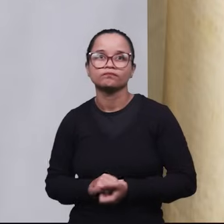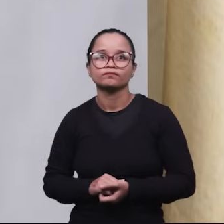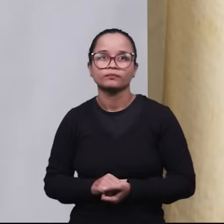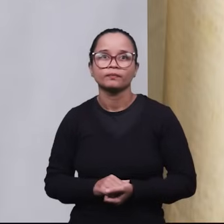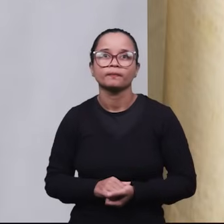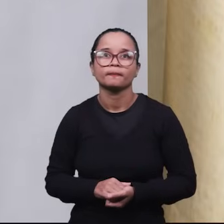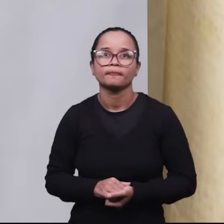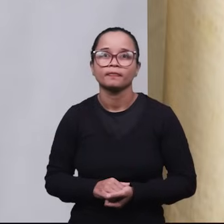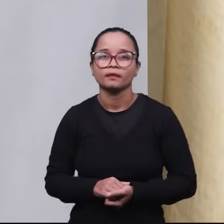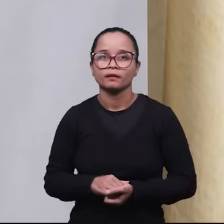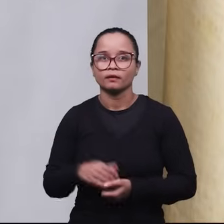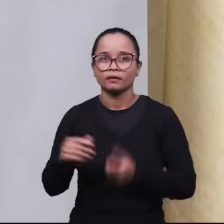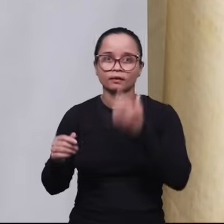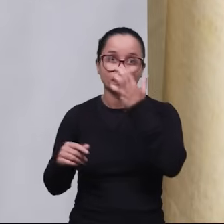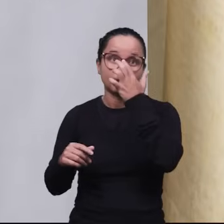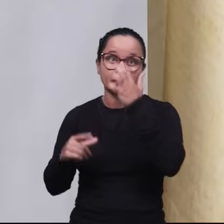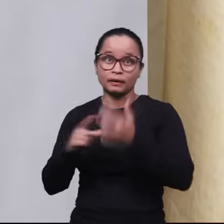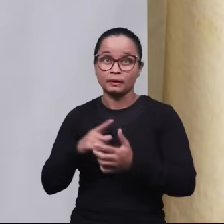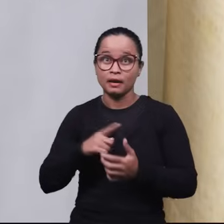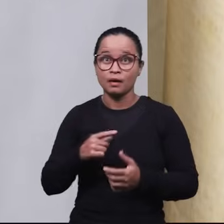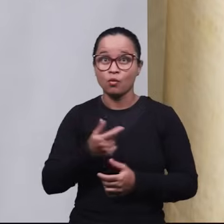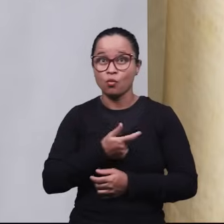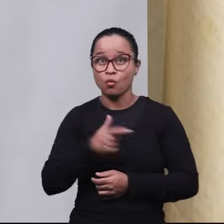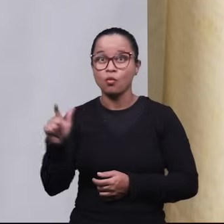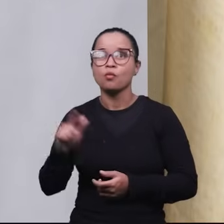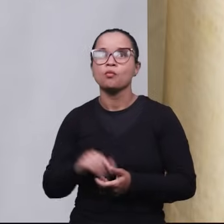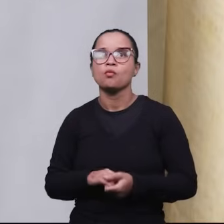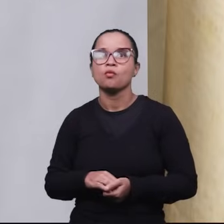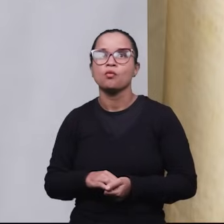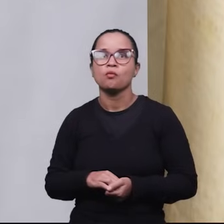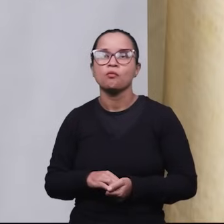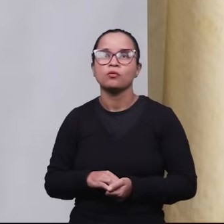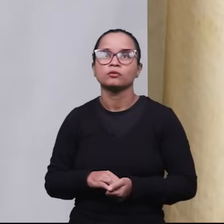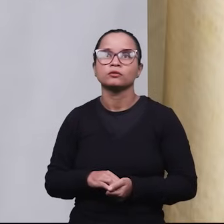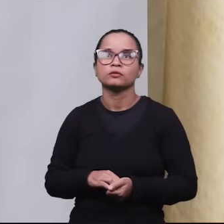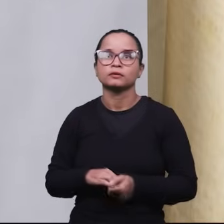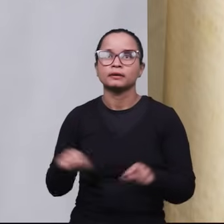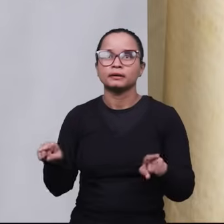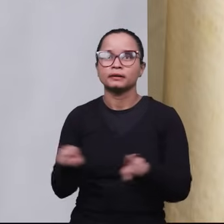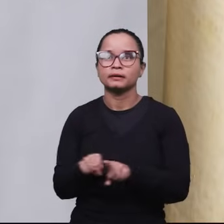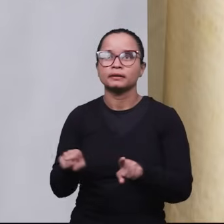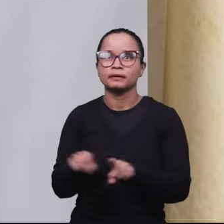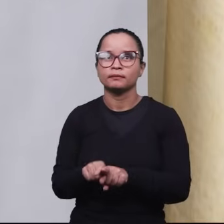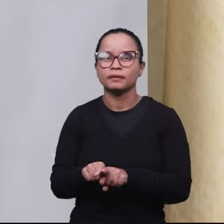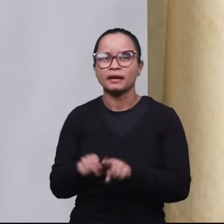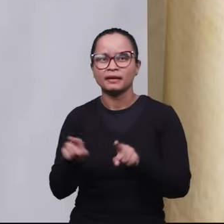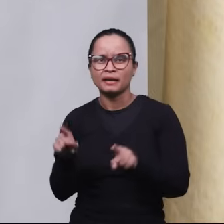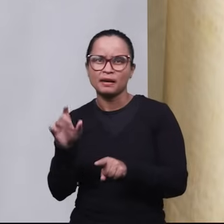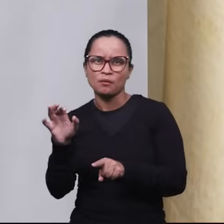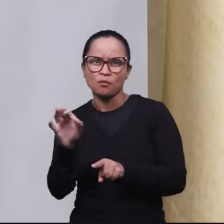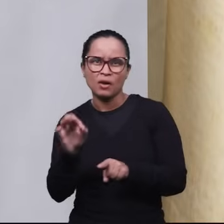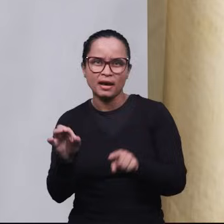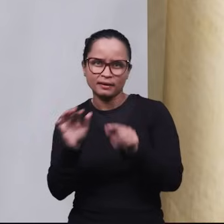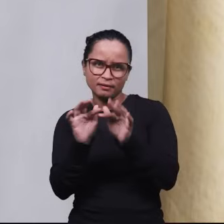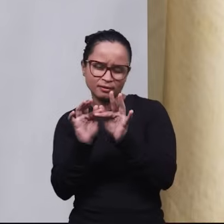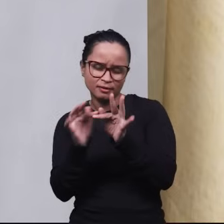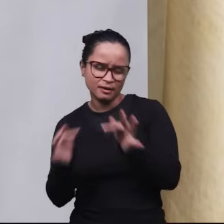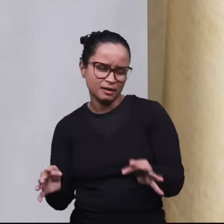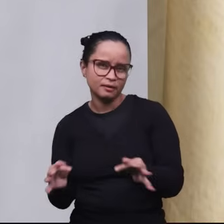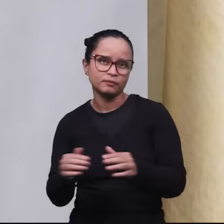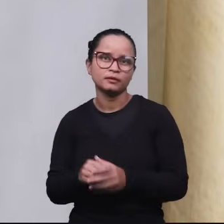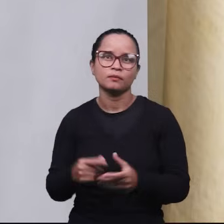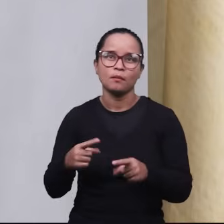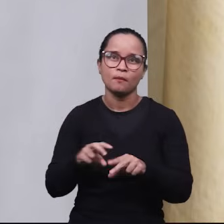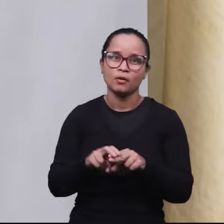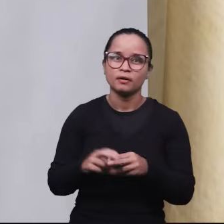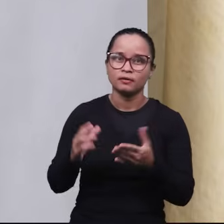0,72 gramas. O óbolo era a moeda mais simples, era a menor moeda. Por isso que